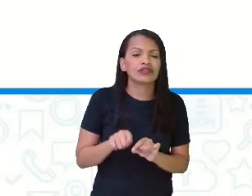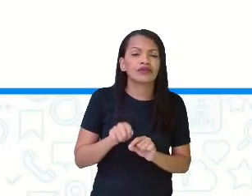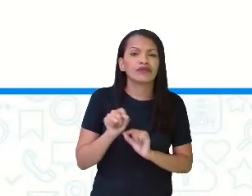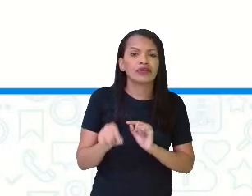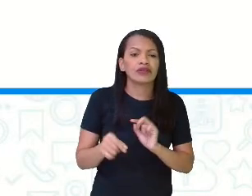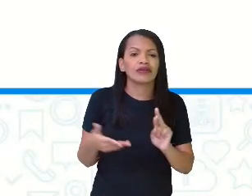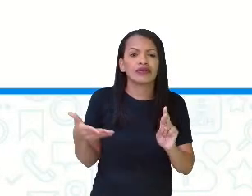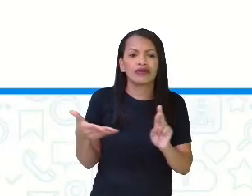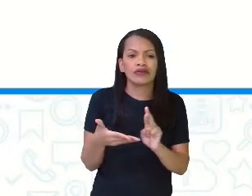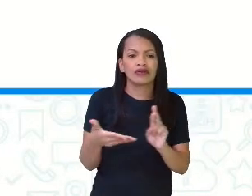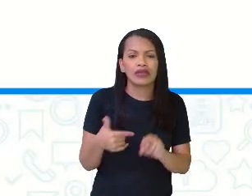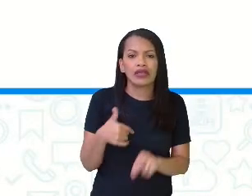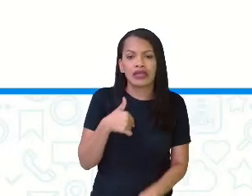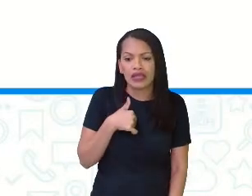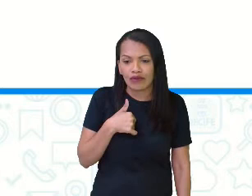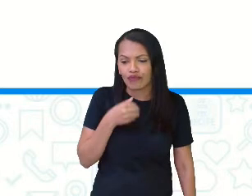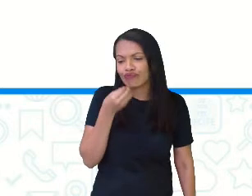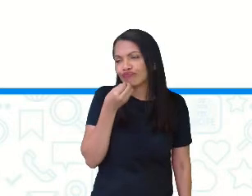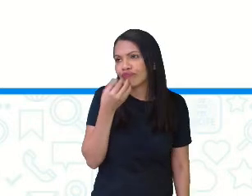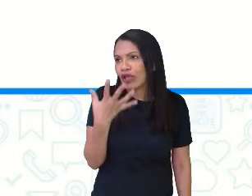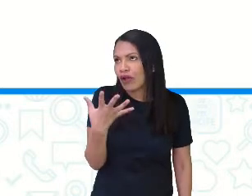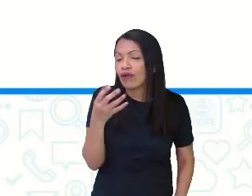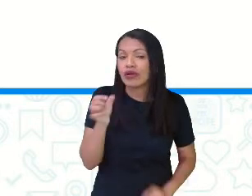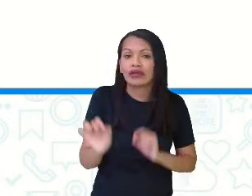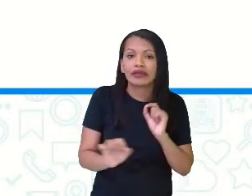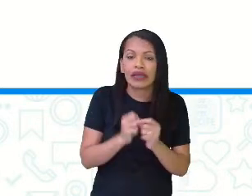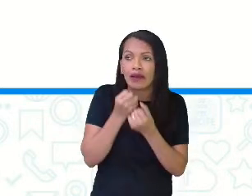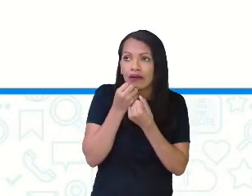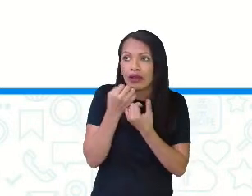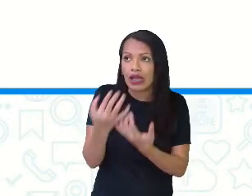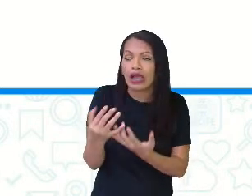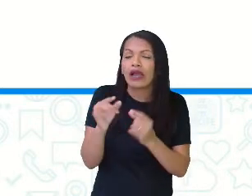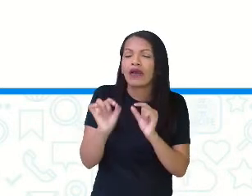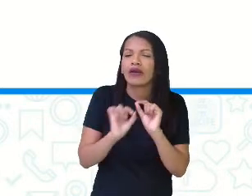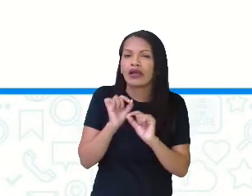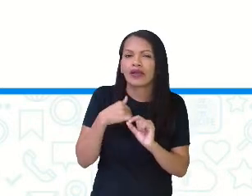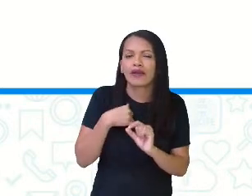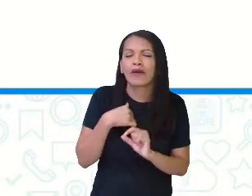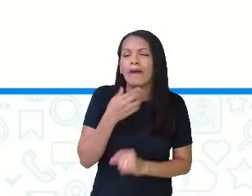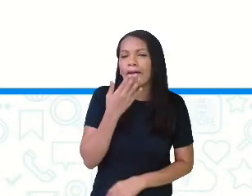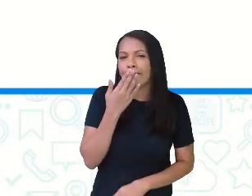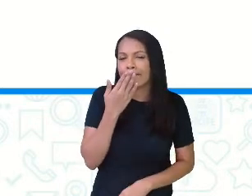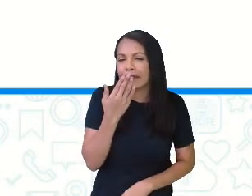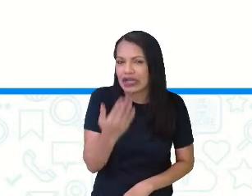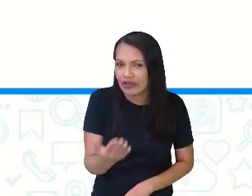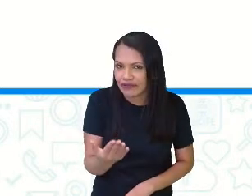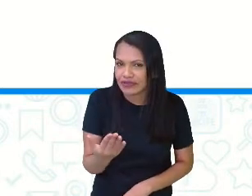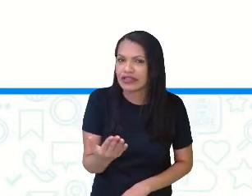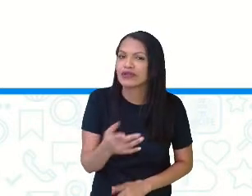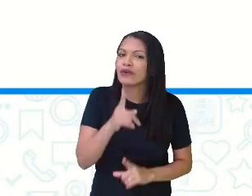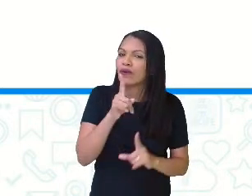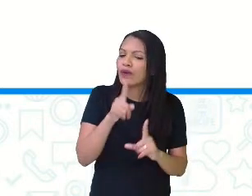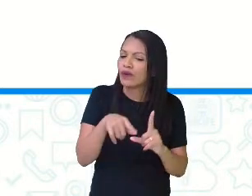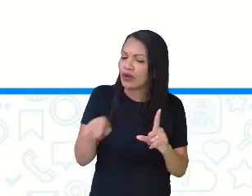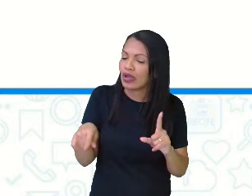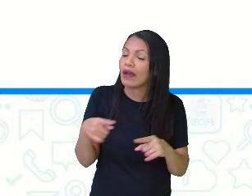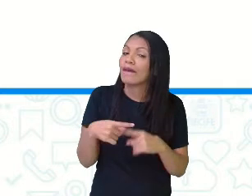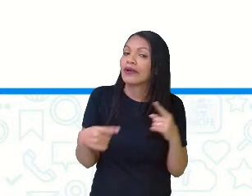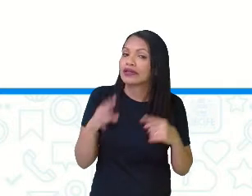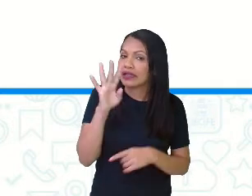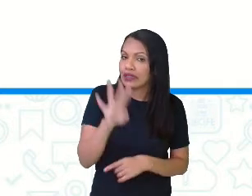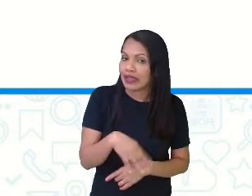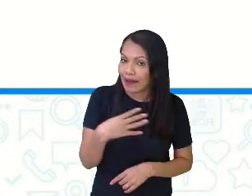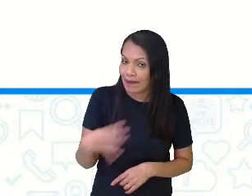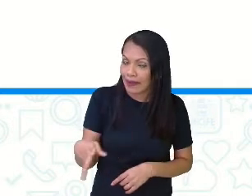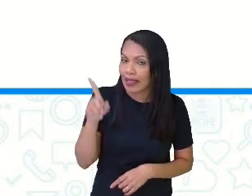representação. Eu confesso, quinto ano, que prefiro os gráficos, mas as tabelas têm seu valor também, hein? Quando